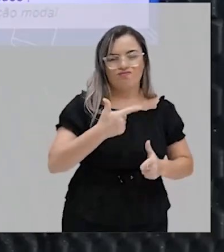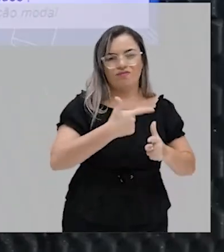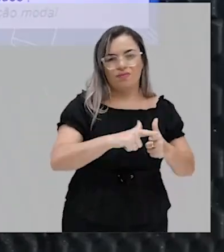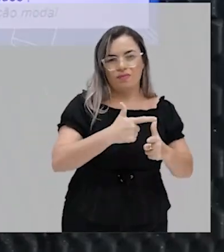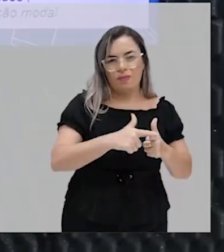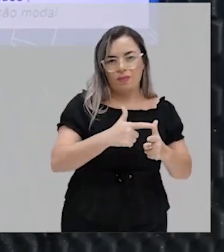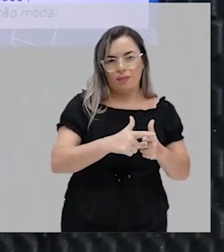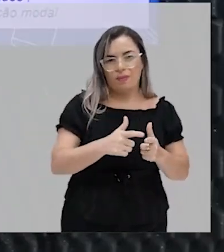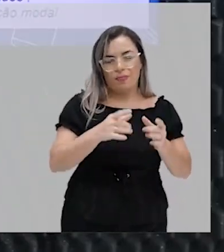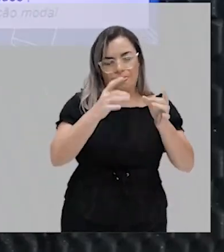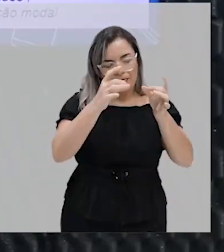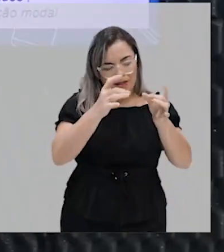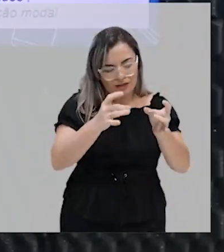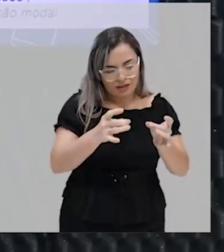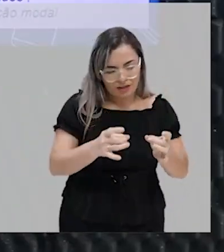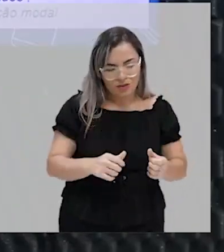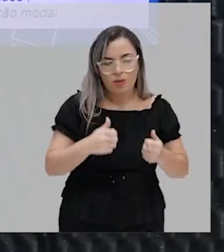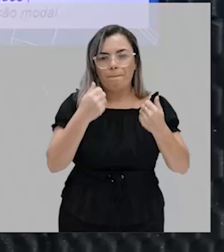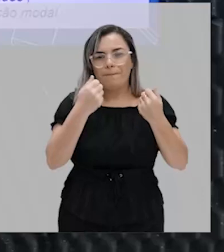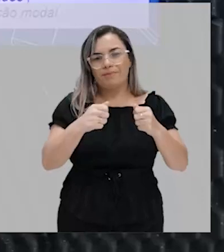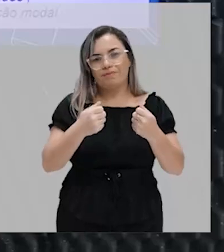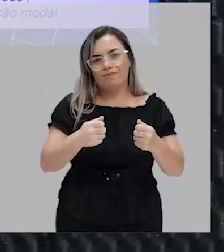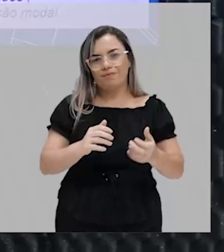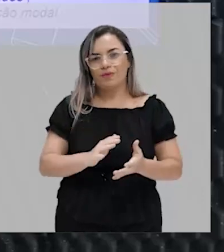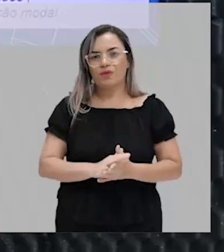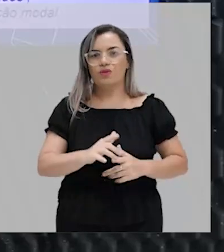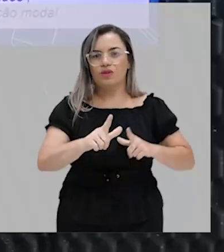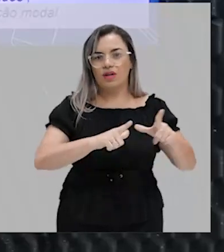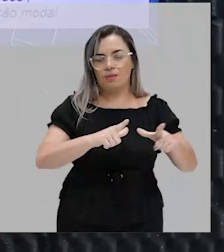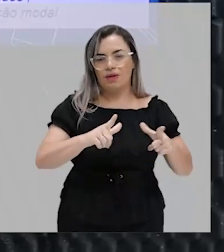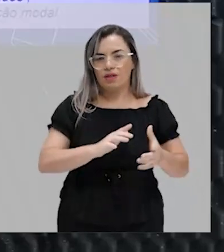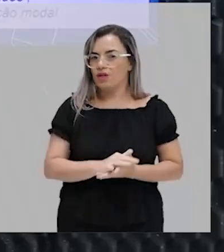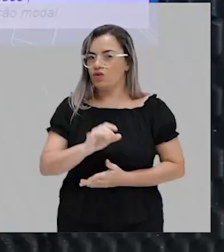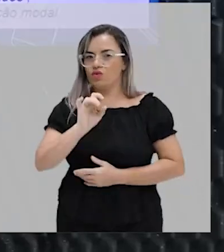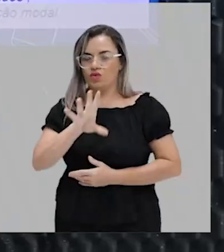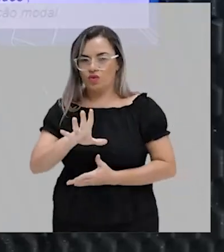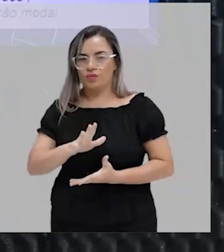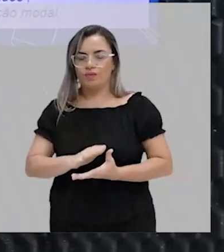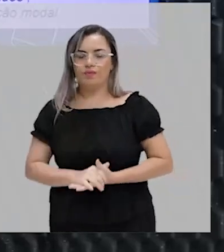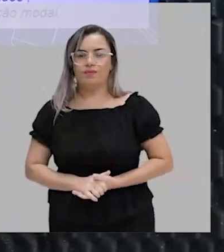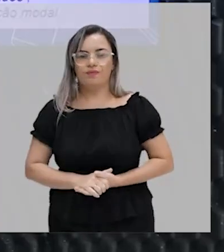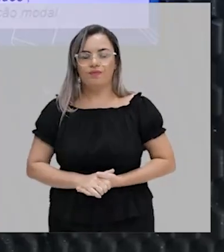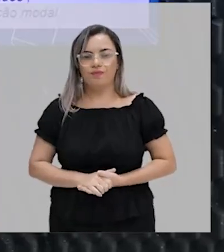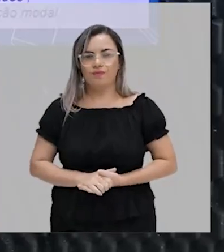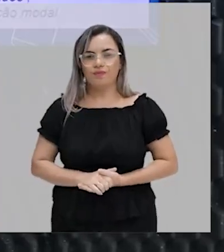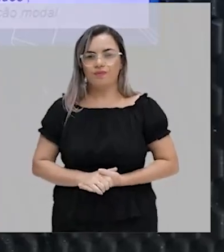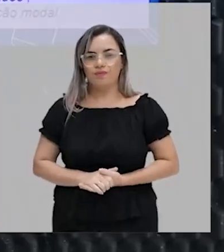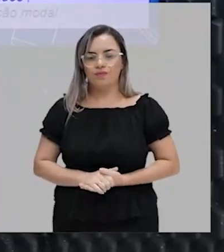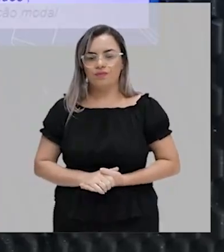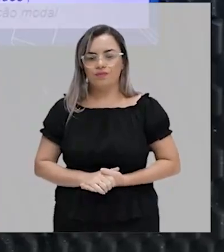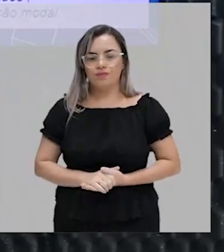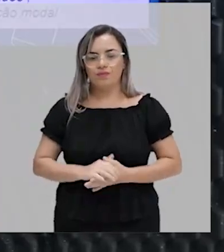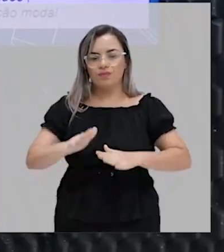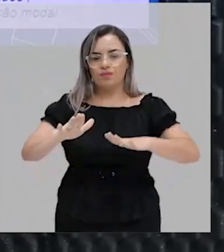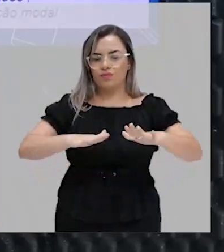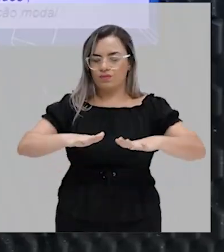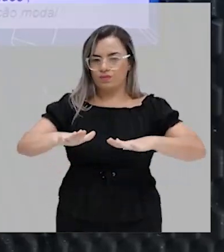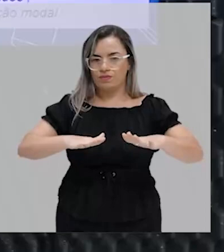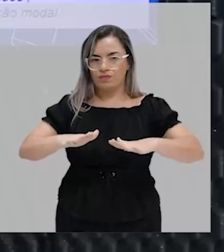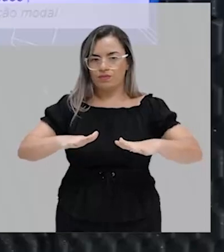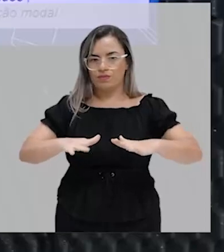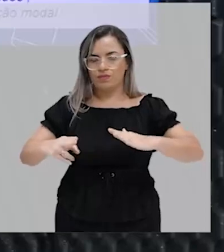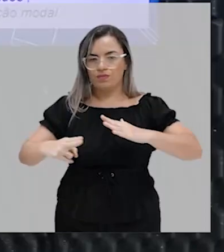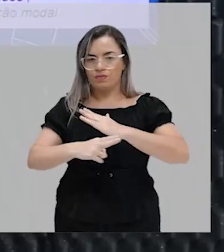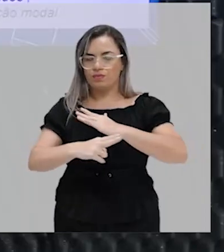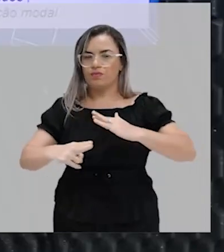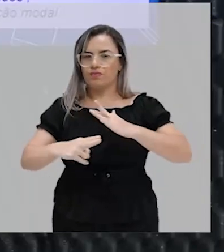períodos específicos, ou seja, quando tu precisa de um serviço. Belezinha? Então, galera, mobilidade urbana, não esqueça,